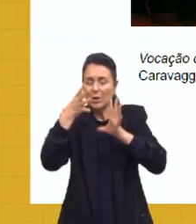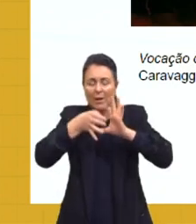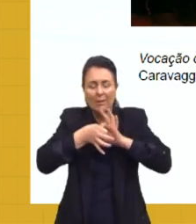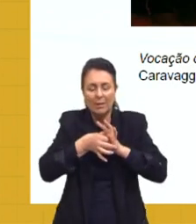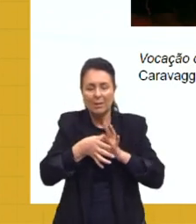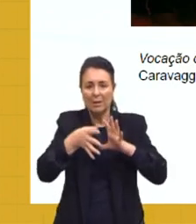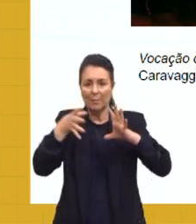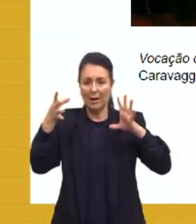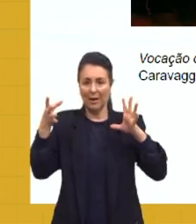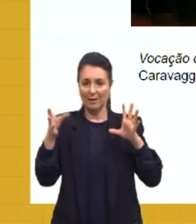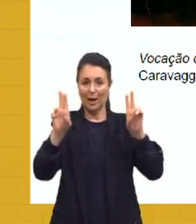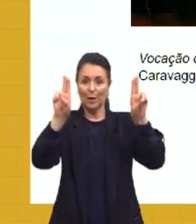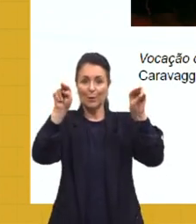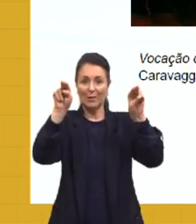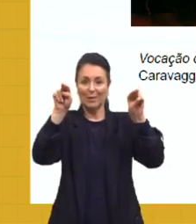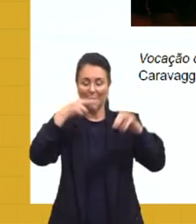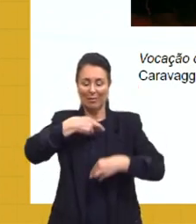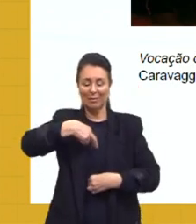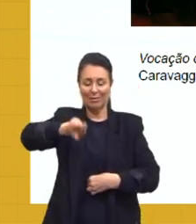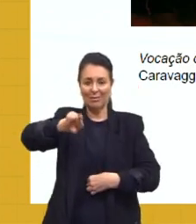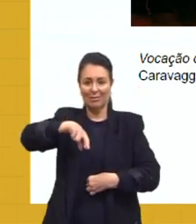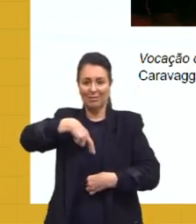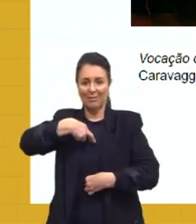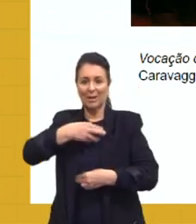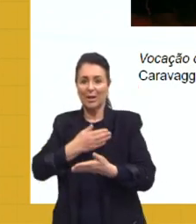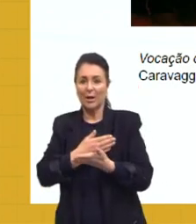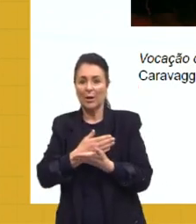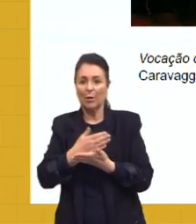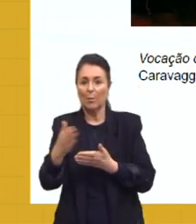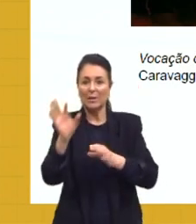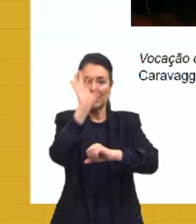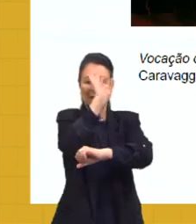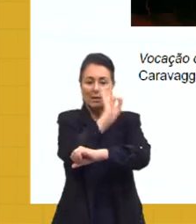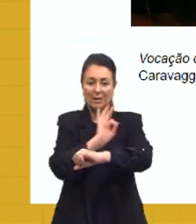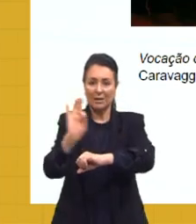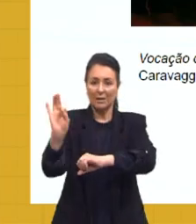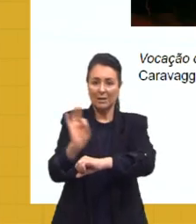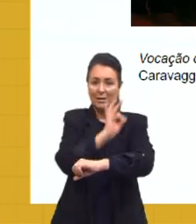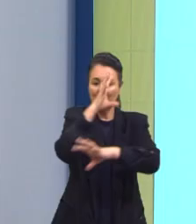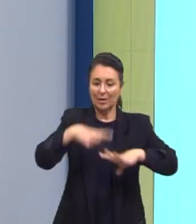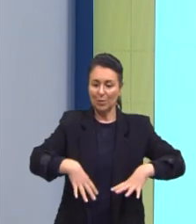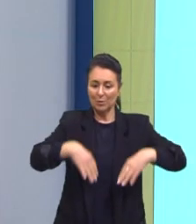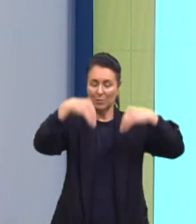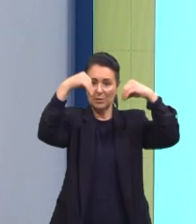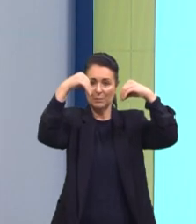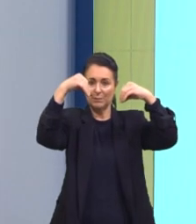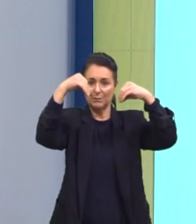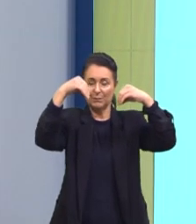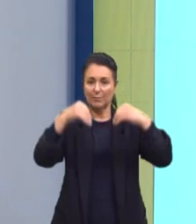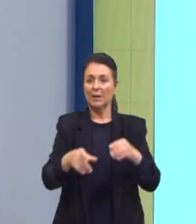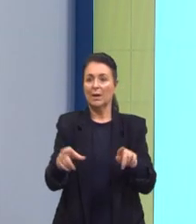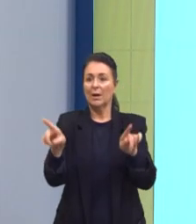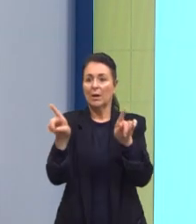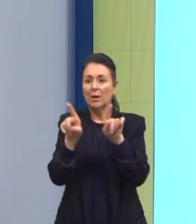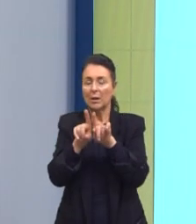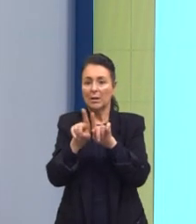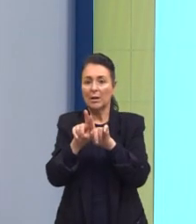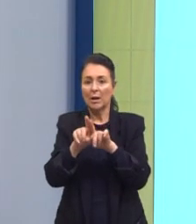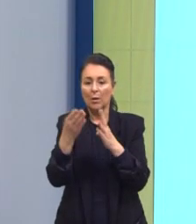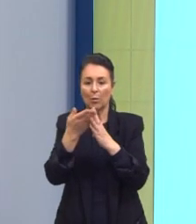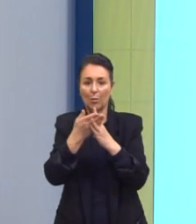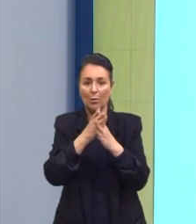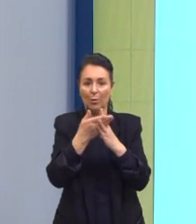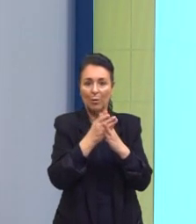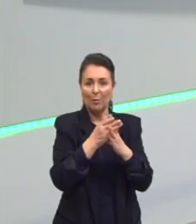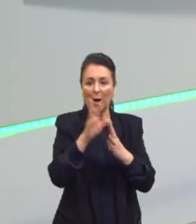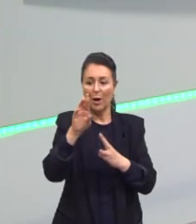liberta da temática Religiosa e começa em cindir-se na arquitetura nos Palácios fiz aqui duas obras uma barroca